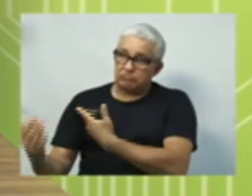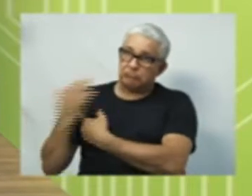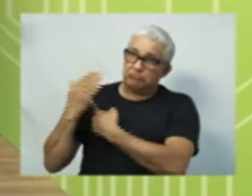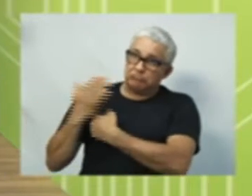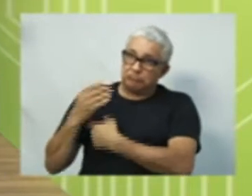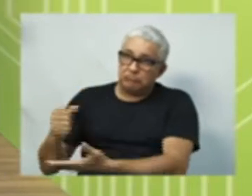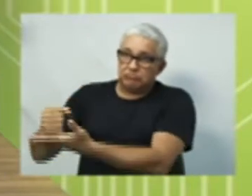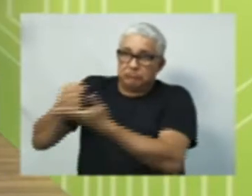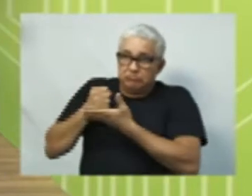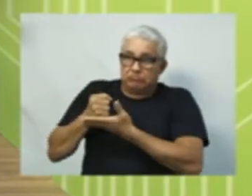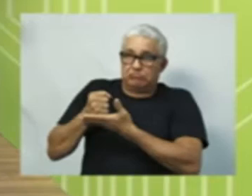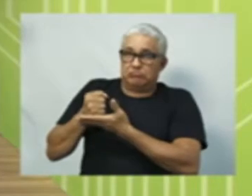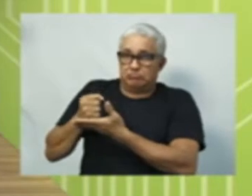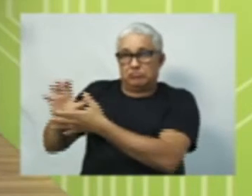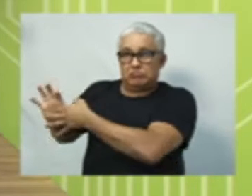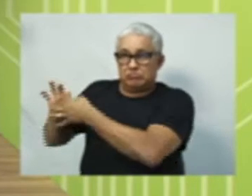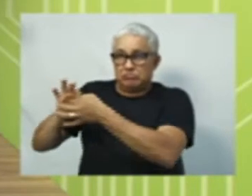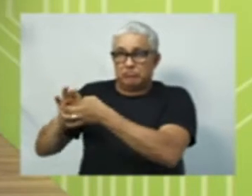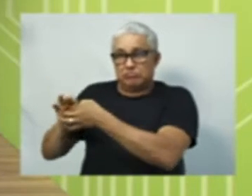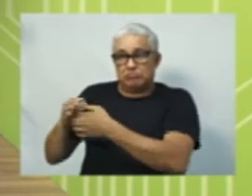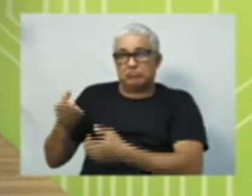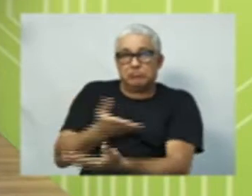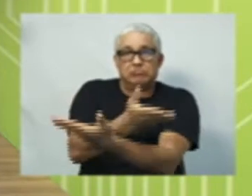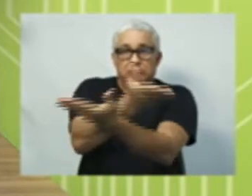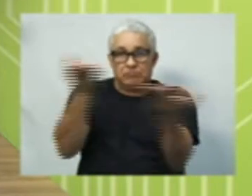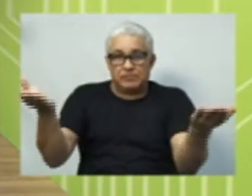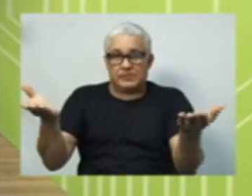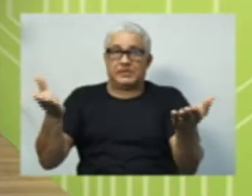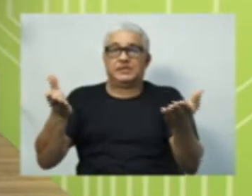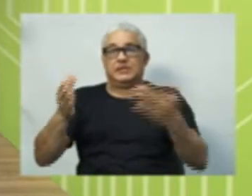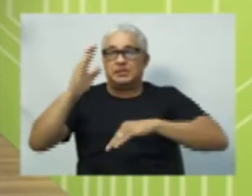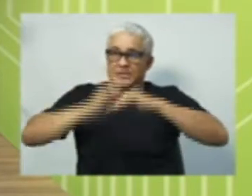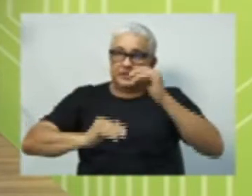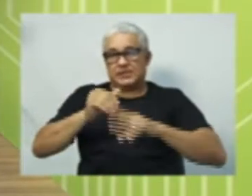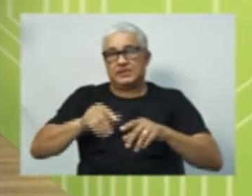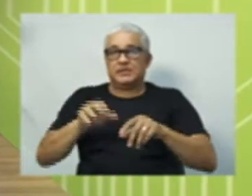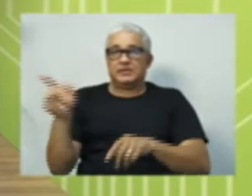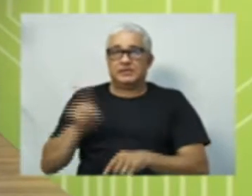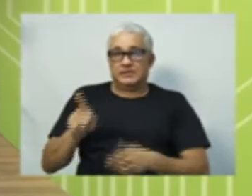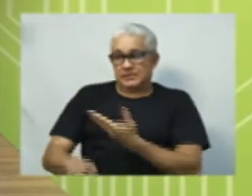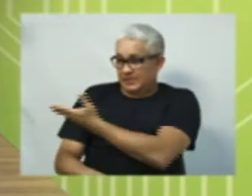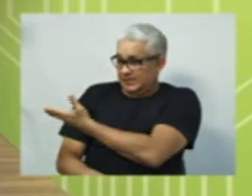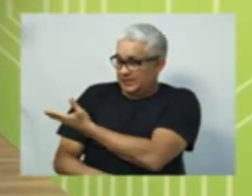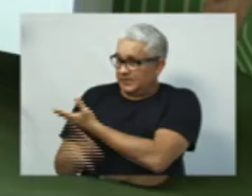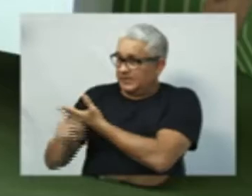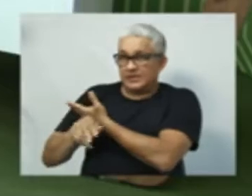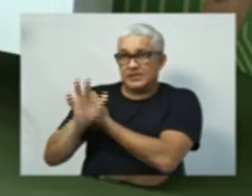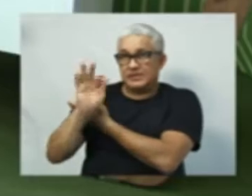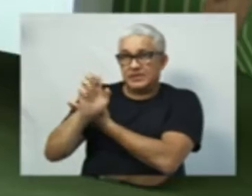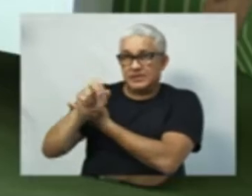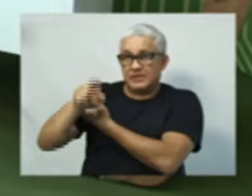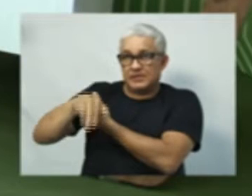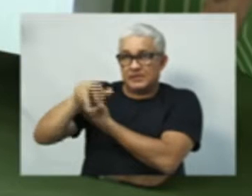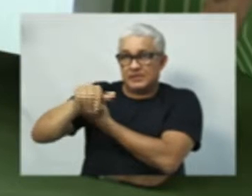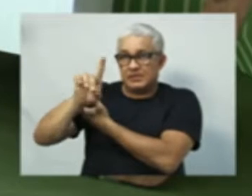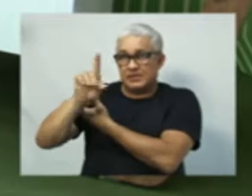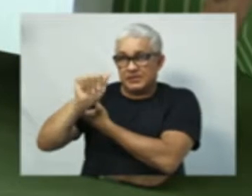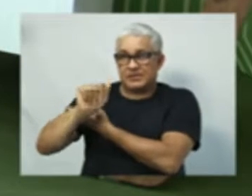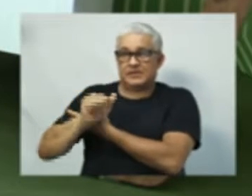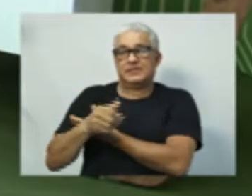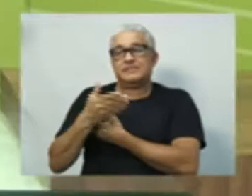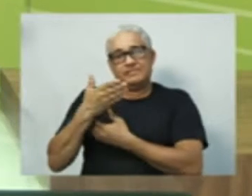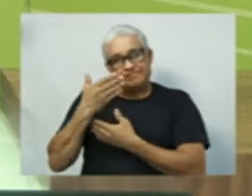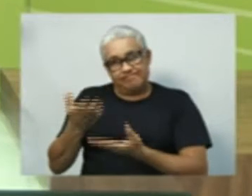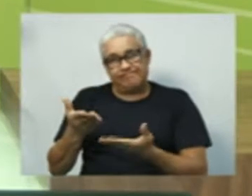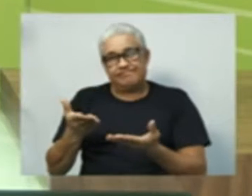elo de ligação entre vocês e eu, professor formador, que é a minha querida professora Fernanda. Professora Fernanda, por favor.